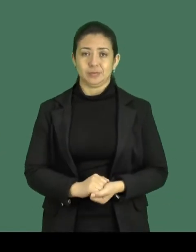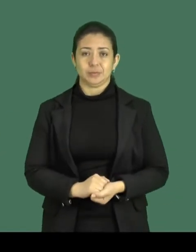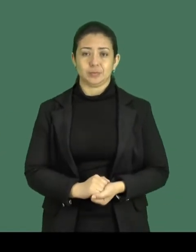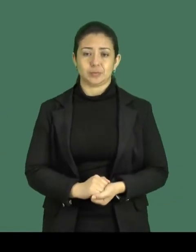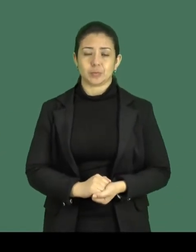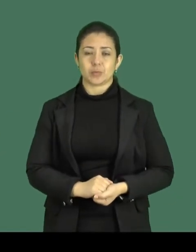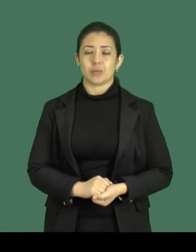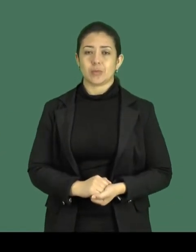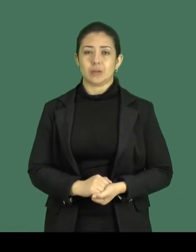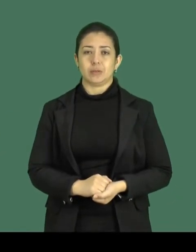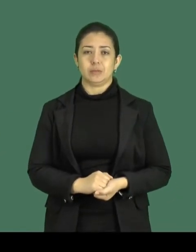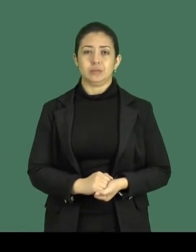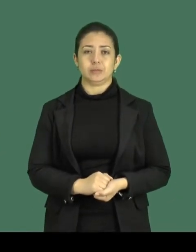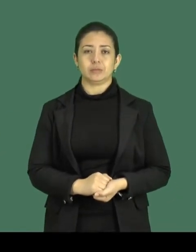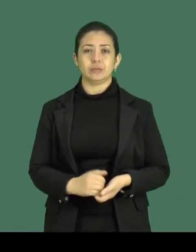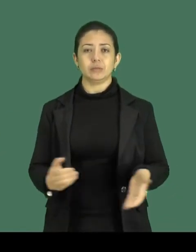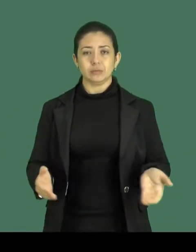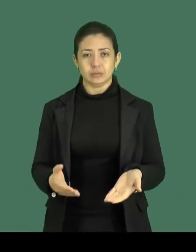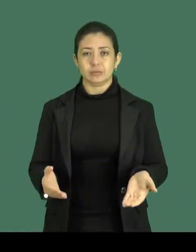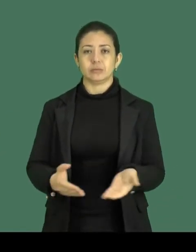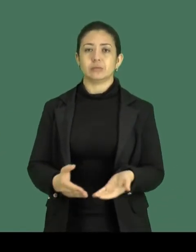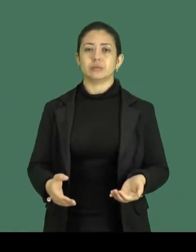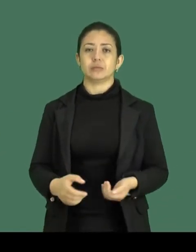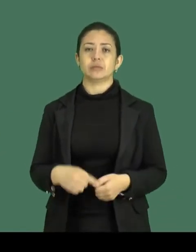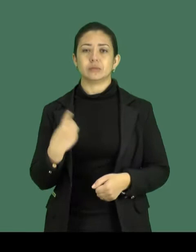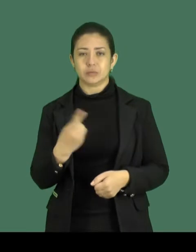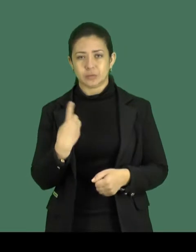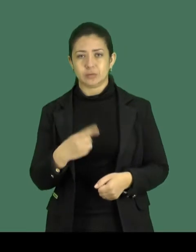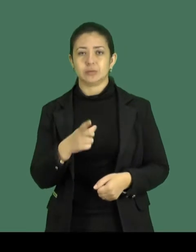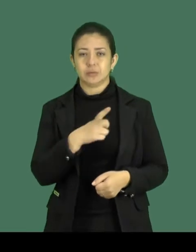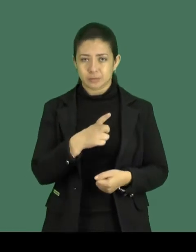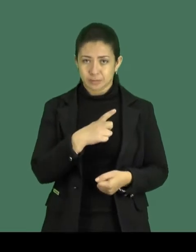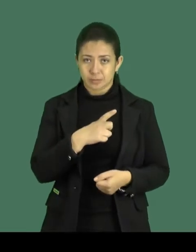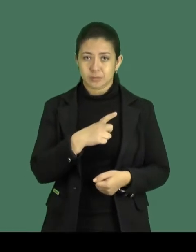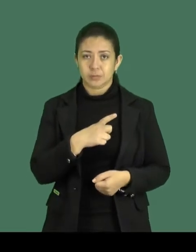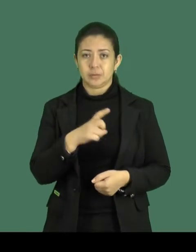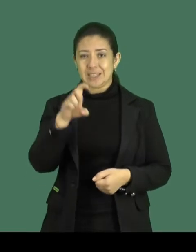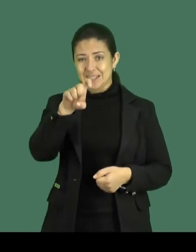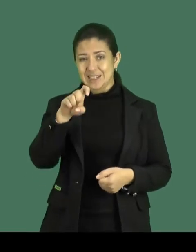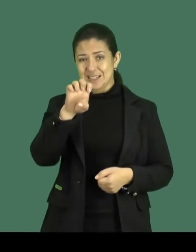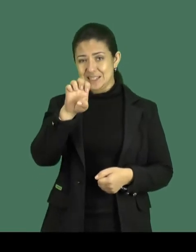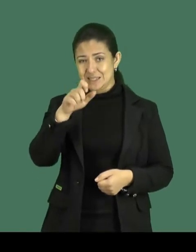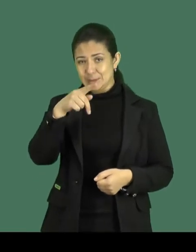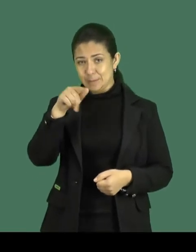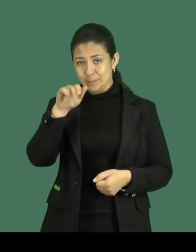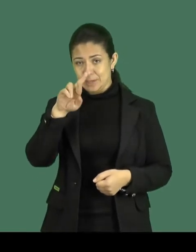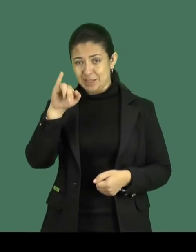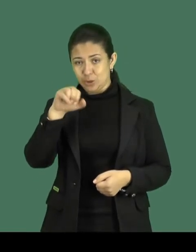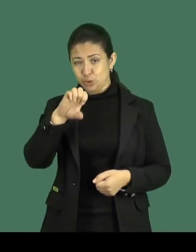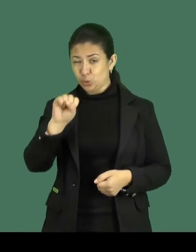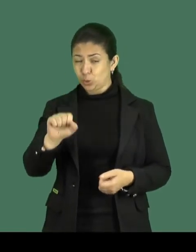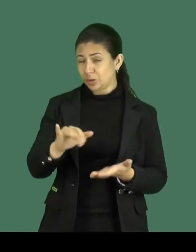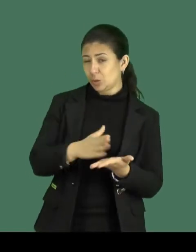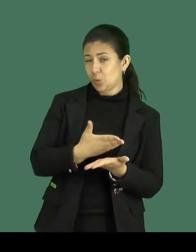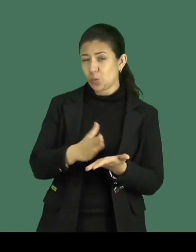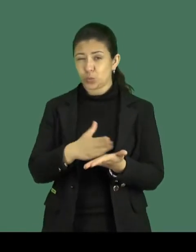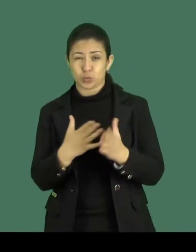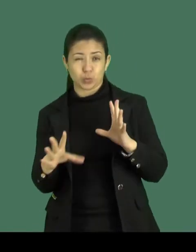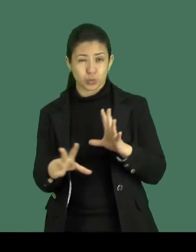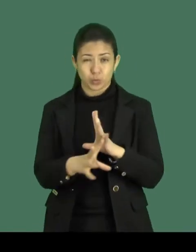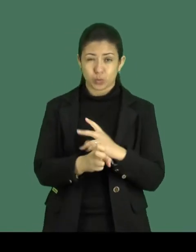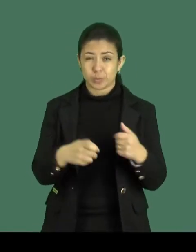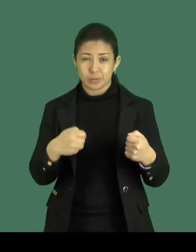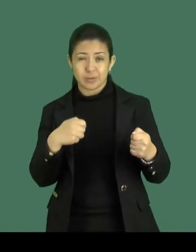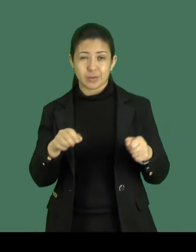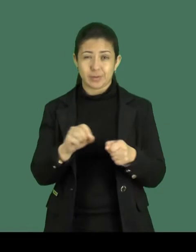No estudo dos logaritmos, onde nós temos expressões, nós temos alguns cálculos que eu